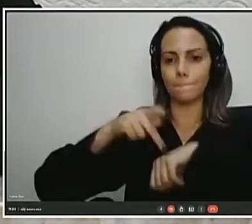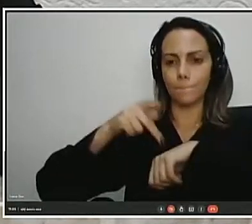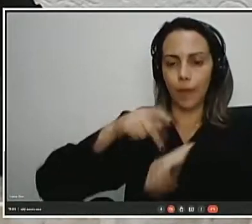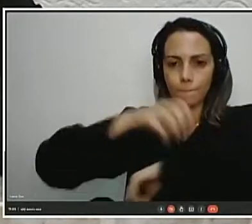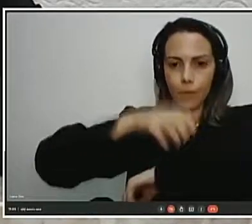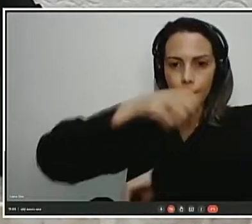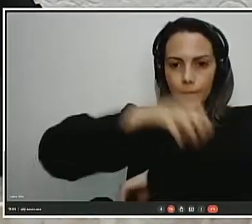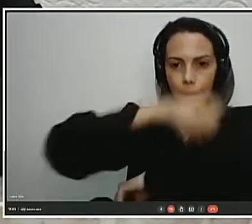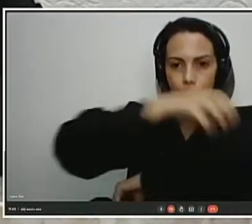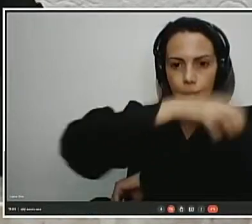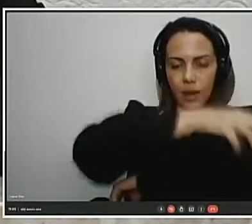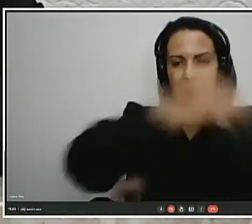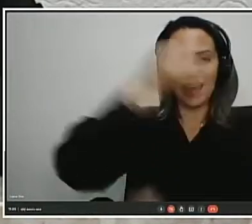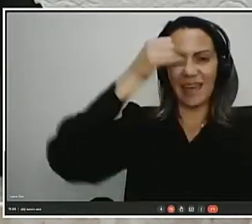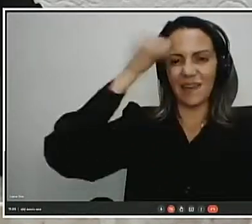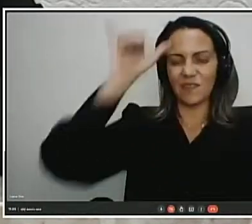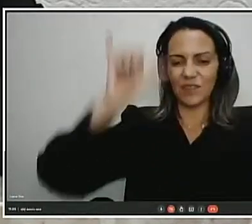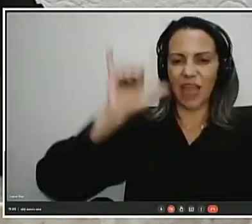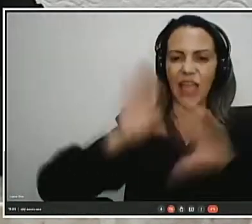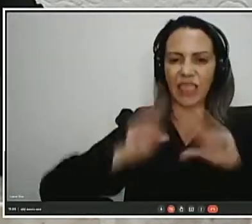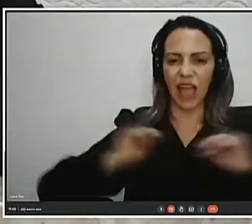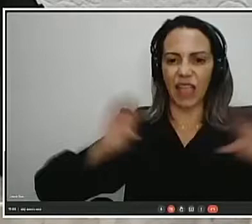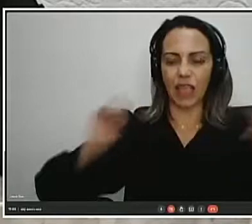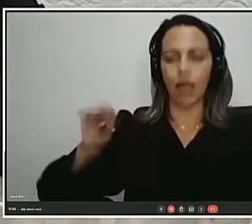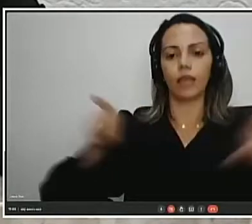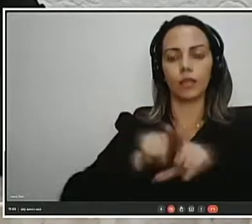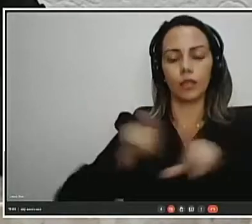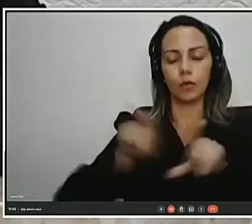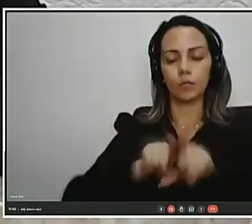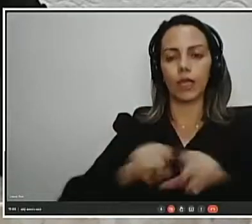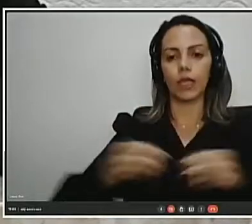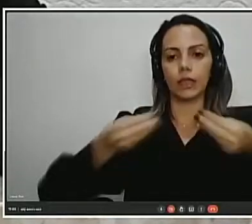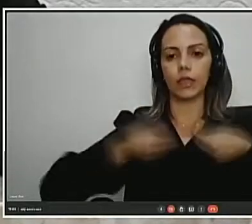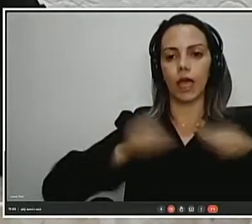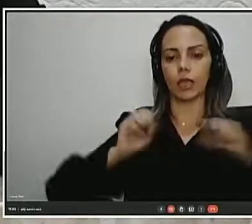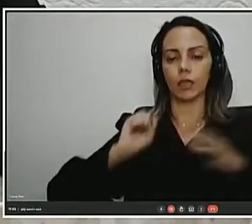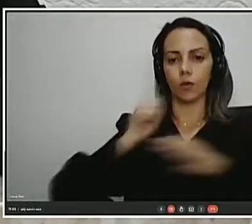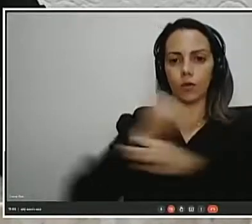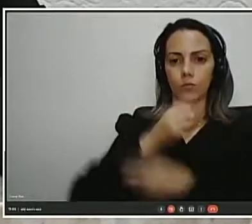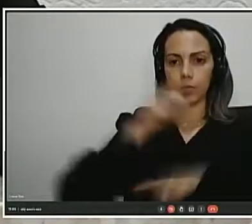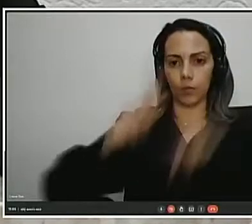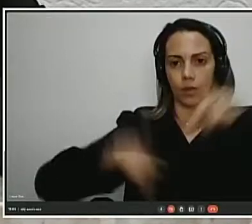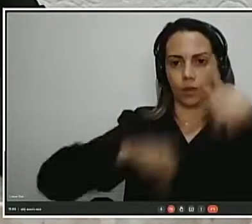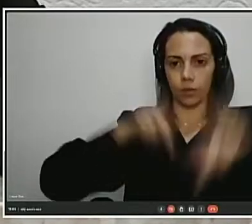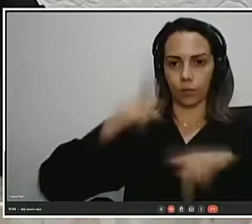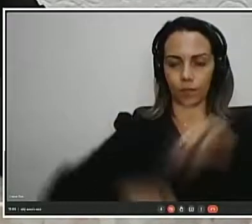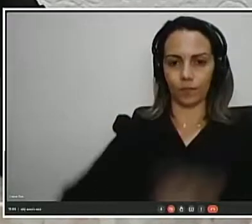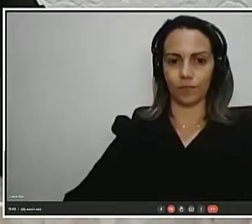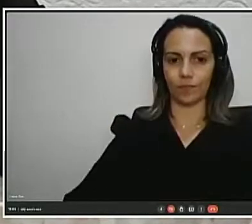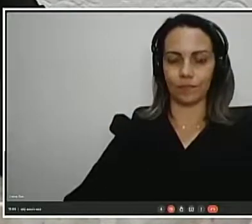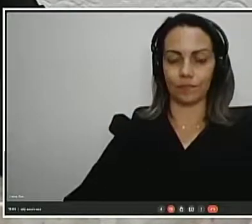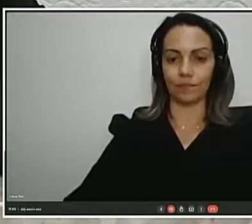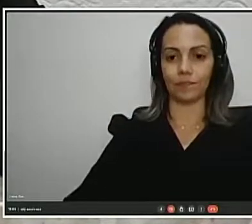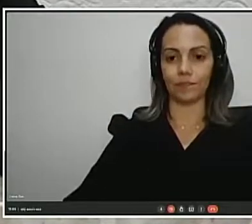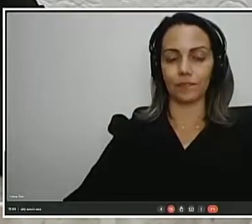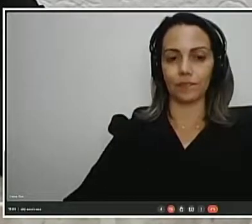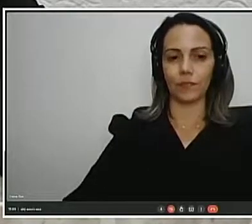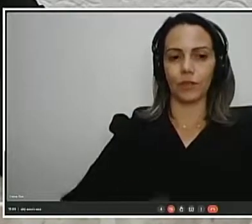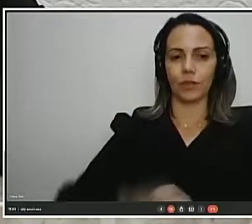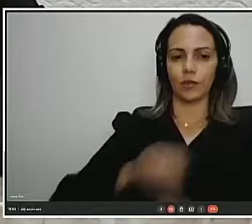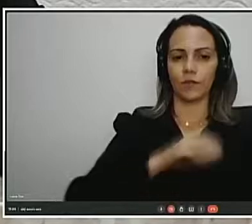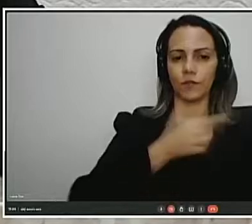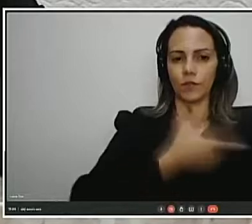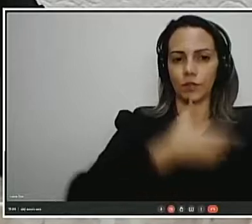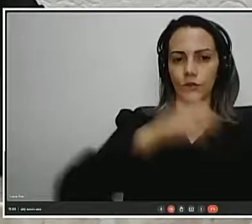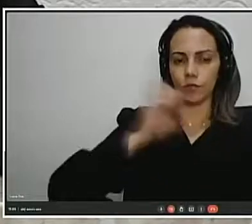barro e trazer segurança aos usuários. Número 29 de 2022, do vereador Júlio Adilson